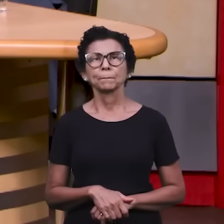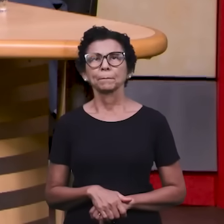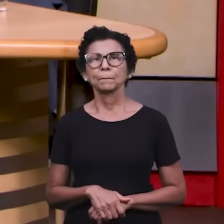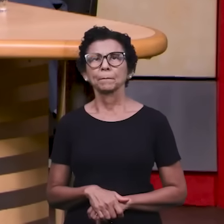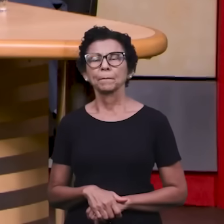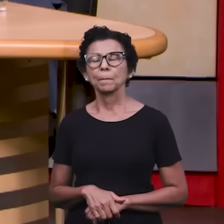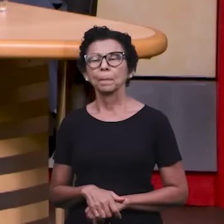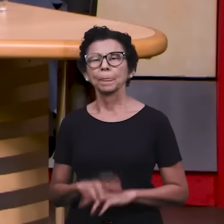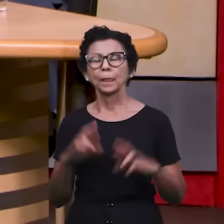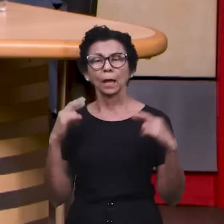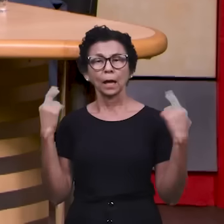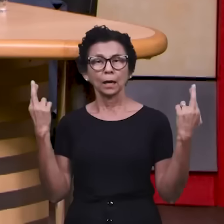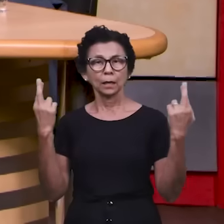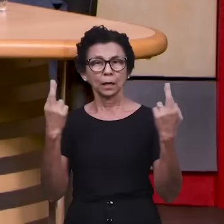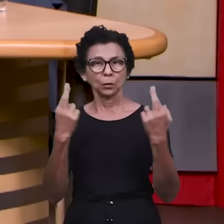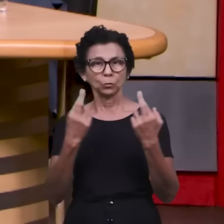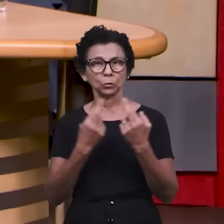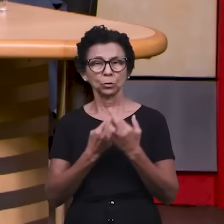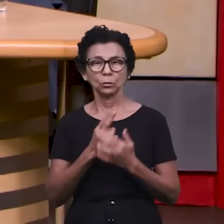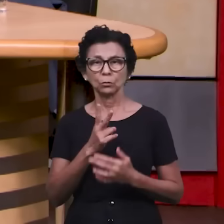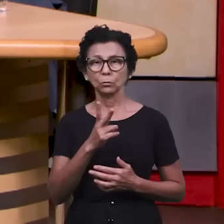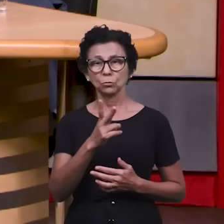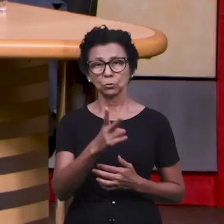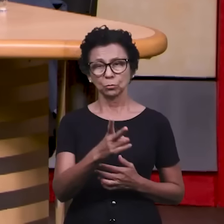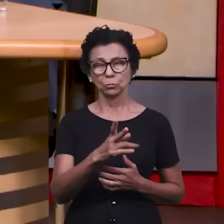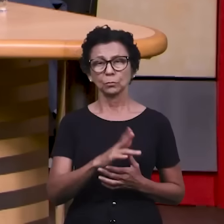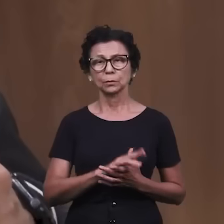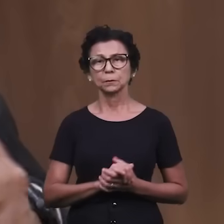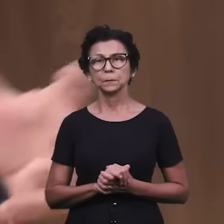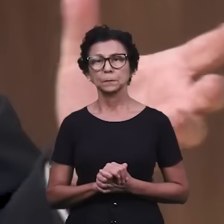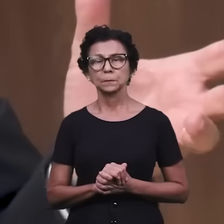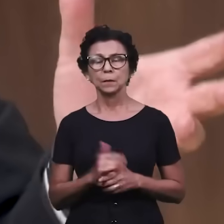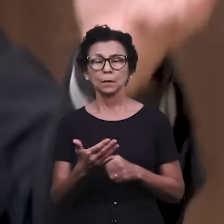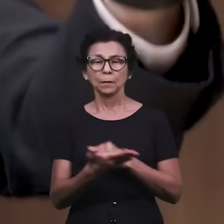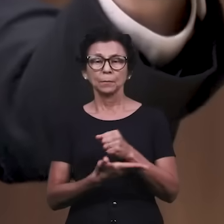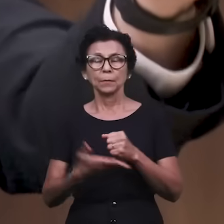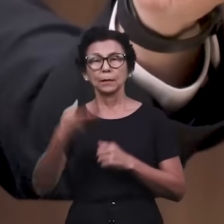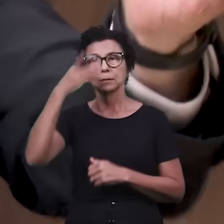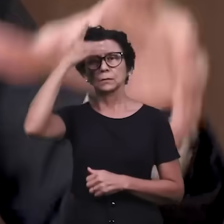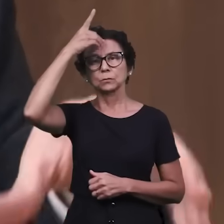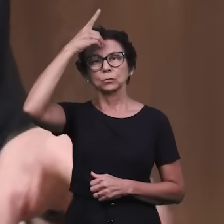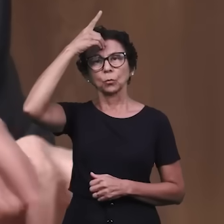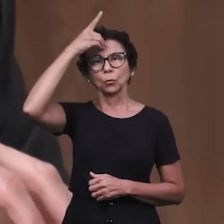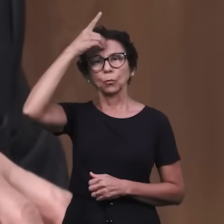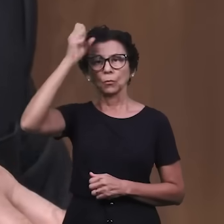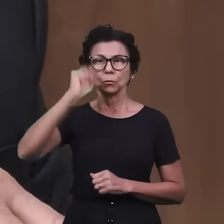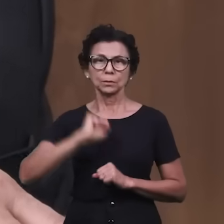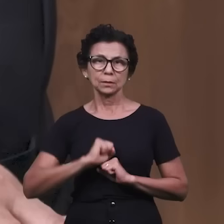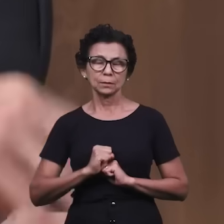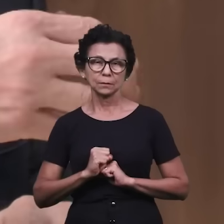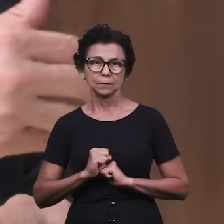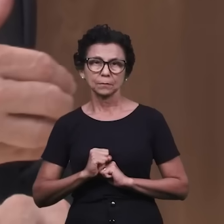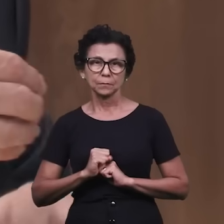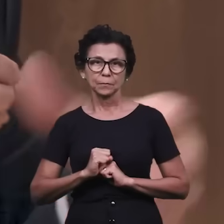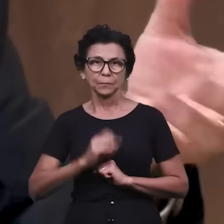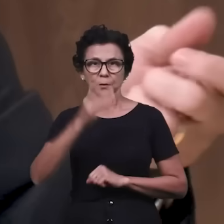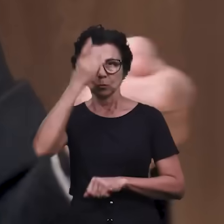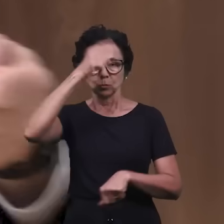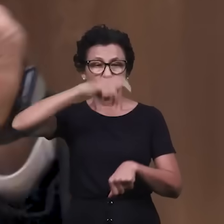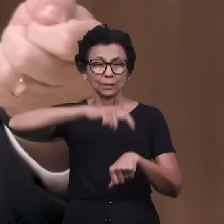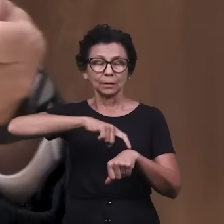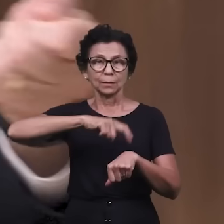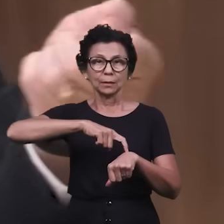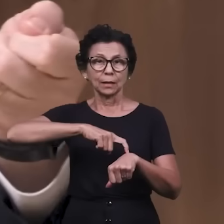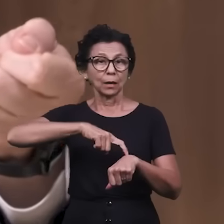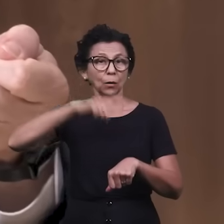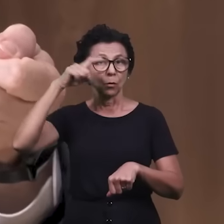vai prosseguindo basicamente baseada nos dons, dando preferência aos tidos na hora. Hoje, como